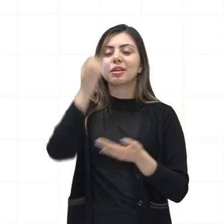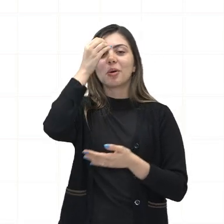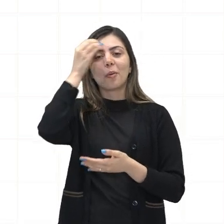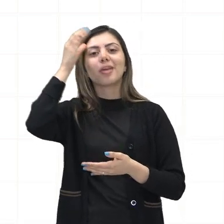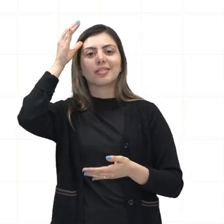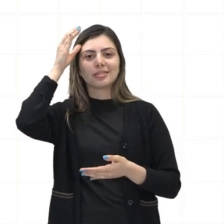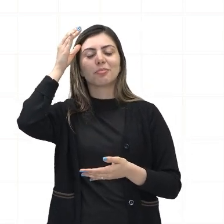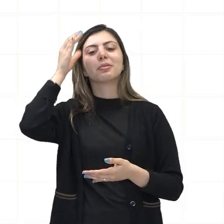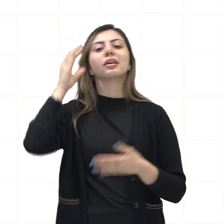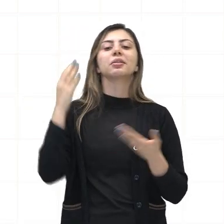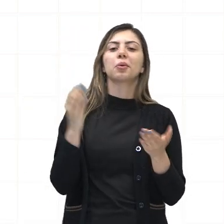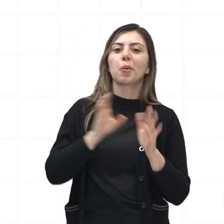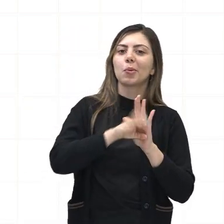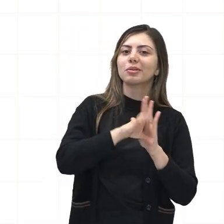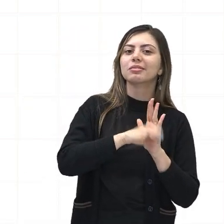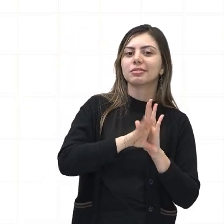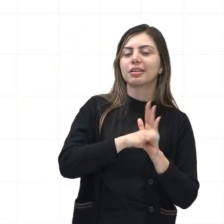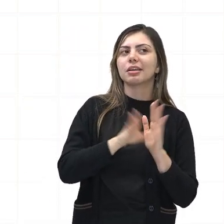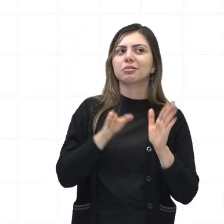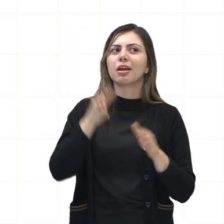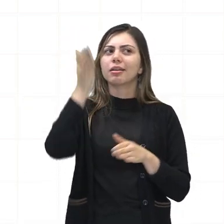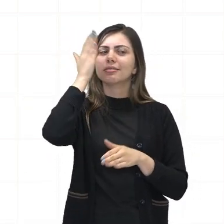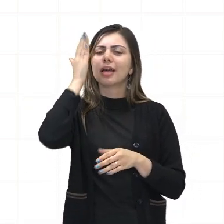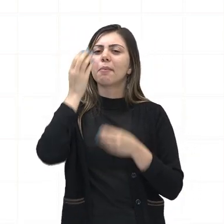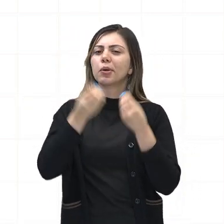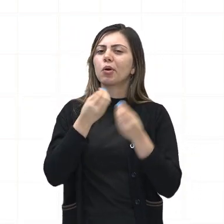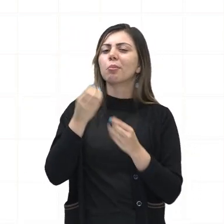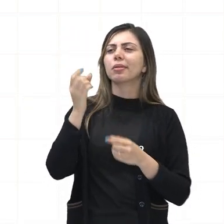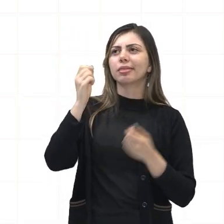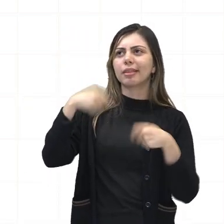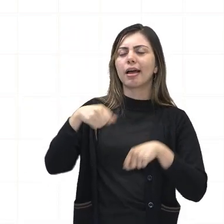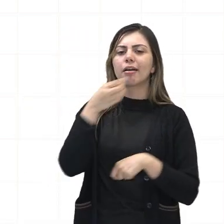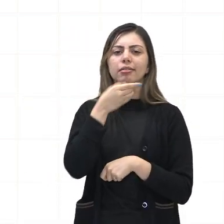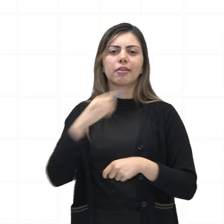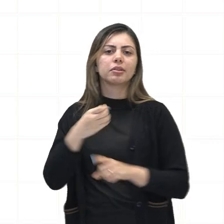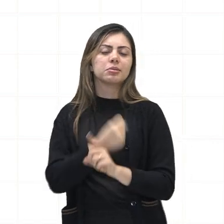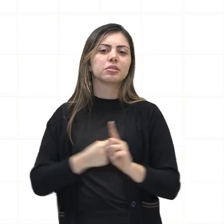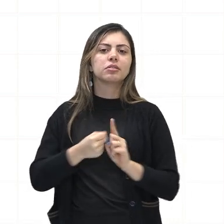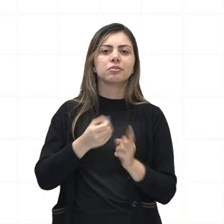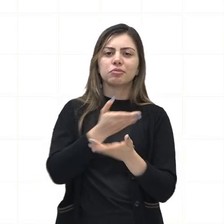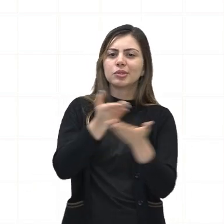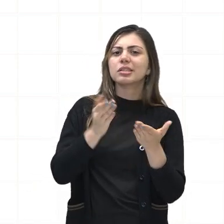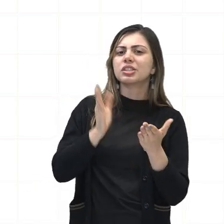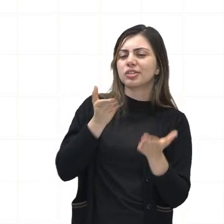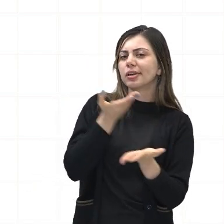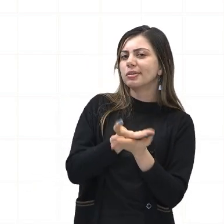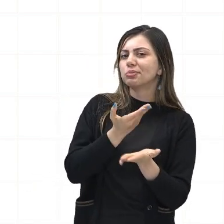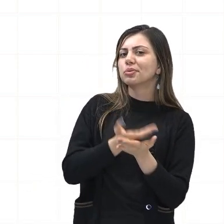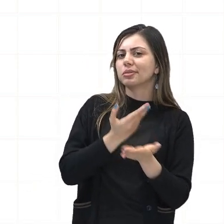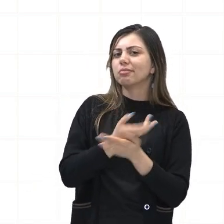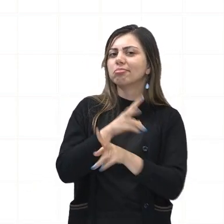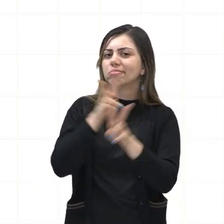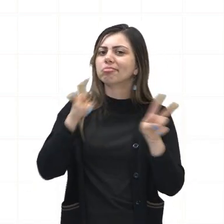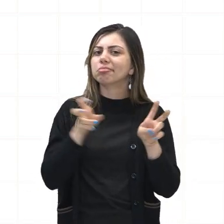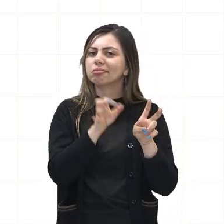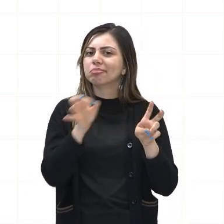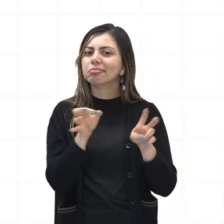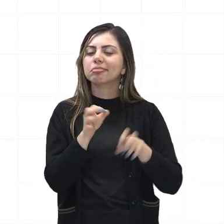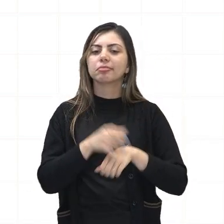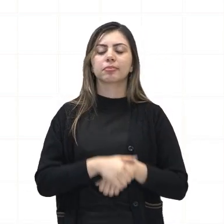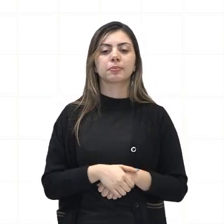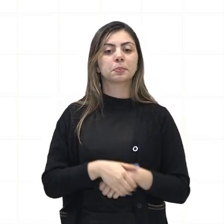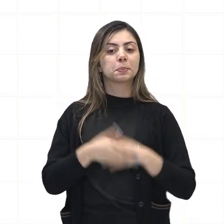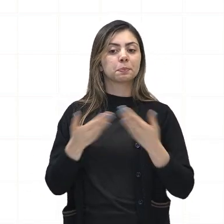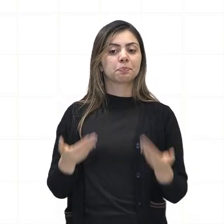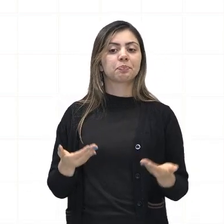um conceito já formado sobre darwinismo social, já devem ter ouvido, então já tem alguma ideia sobre o que nós vamos falar.